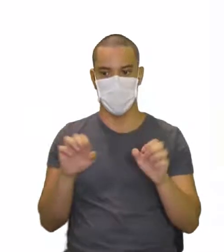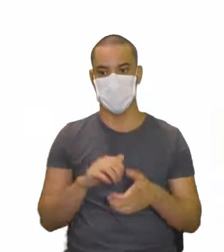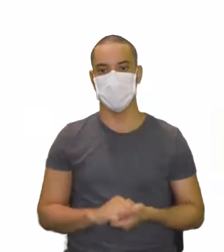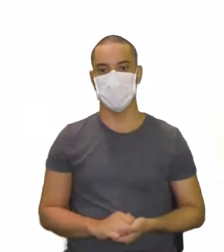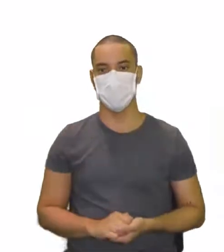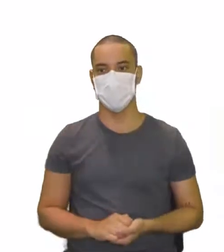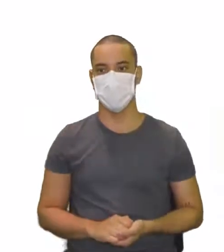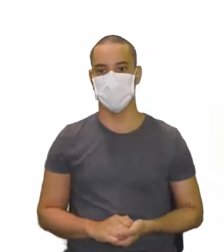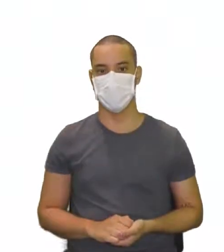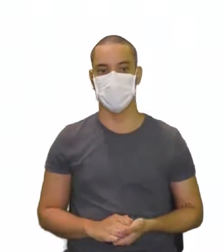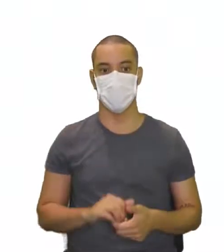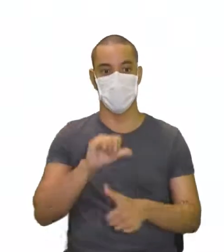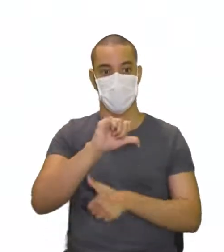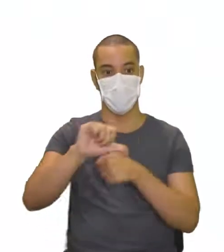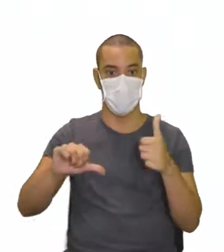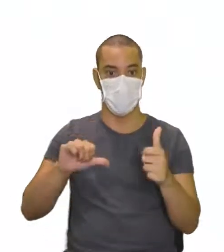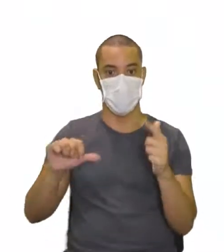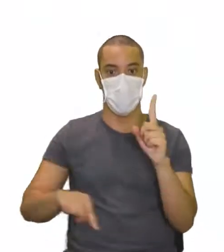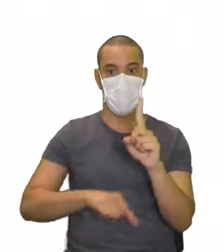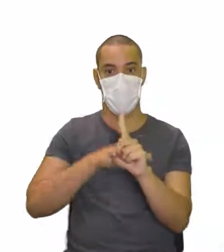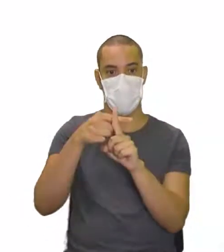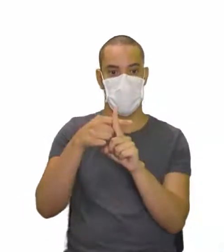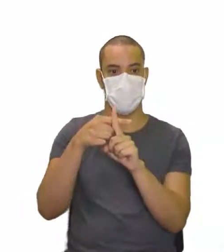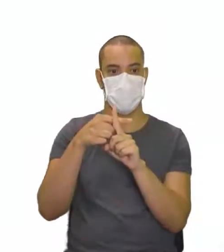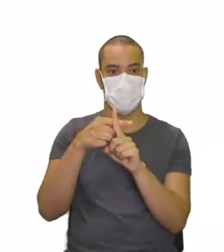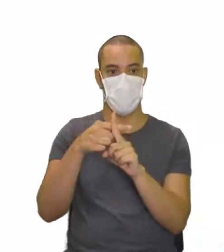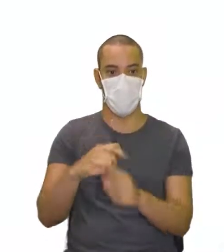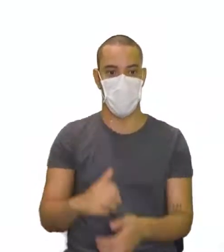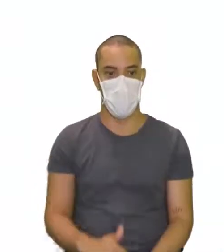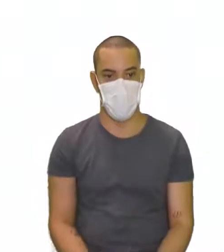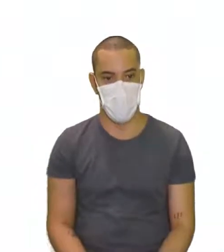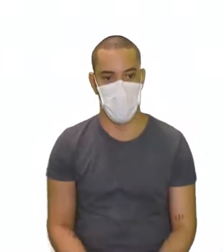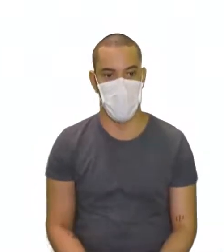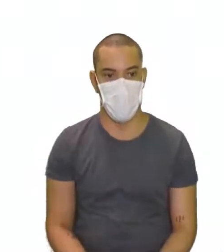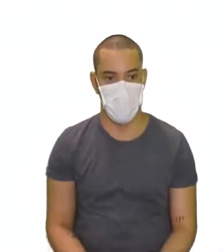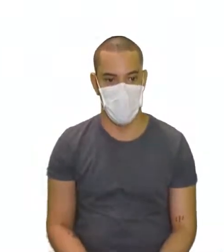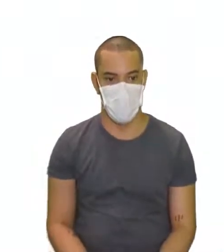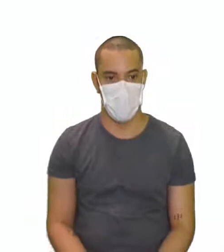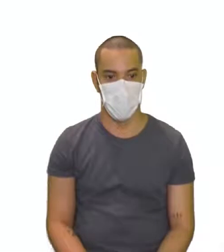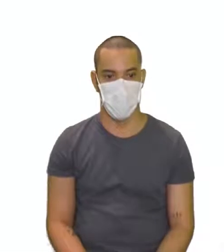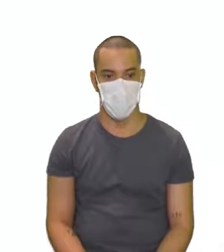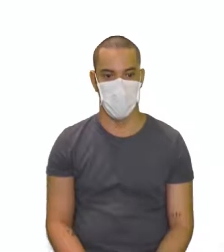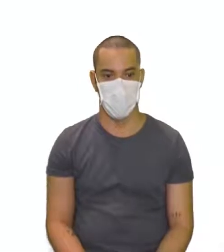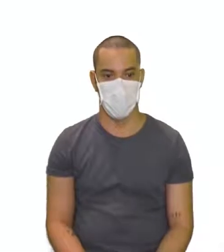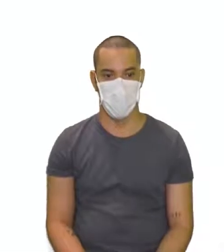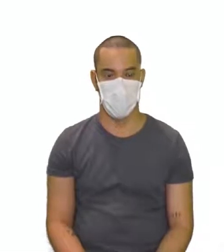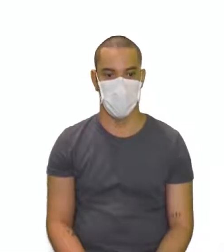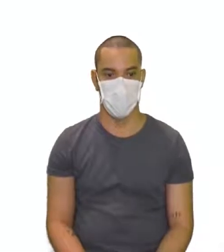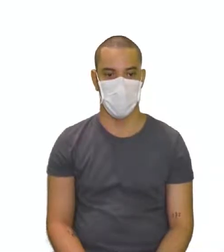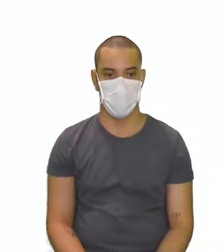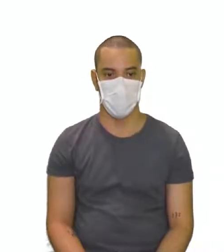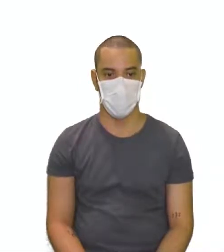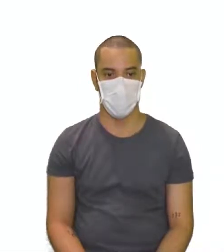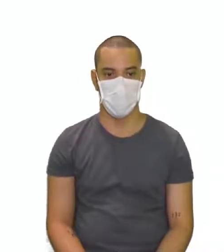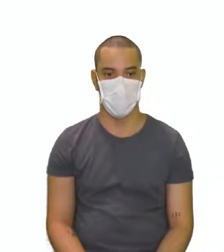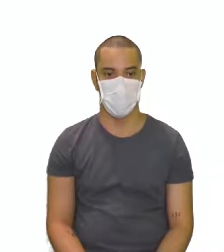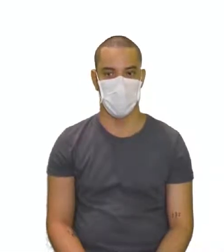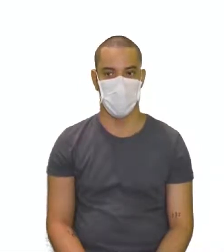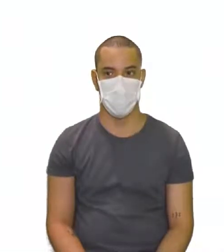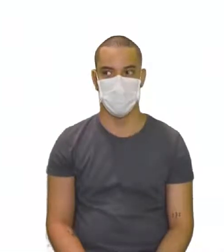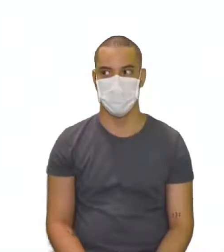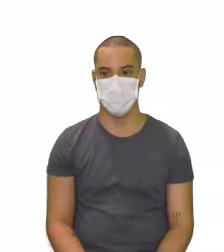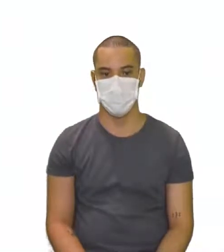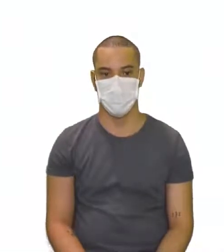troca ali e coloca um mais, tá? Aqui, olha só. Deixa eu pegar a canetinha. Vamos colocar o